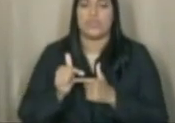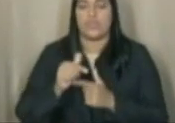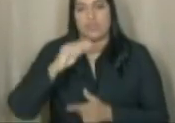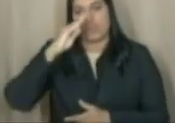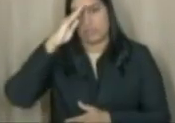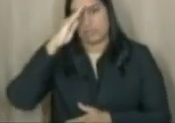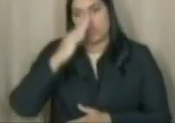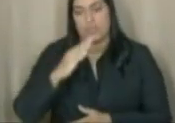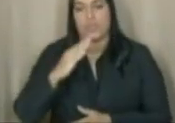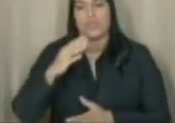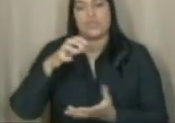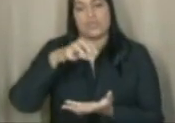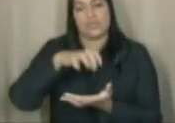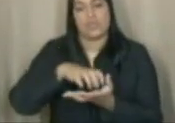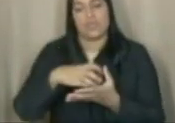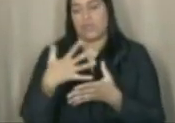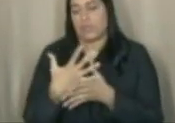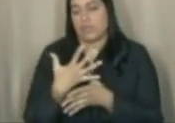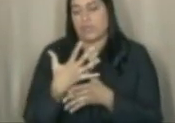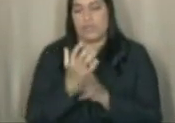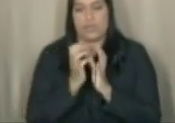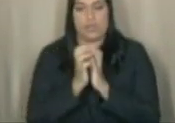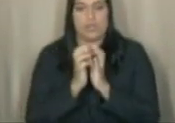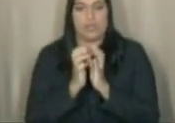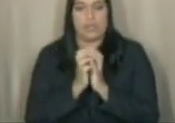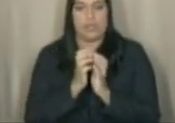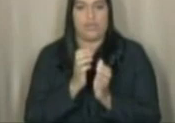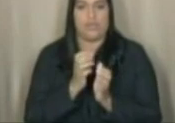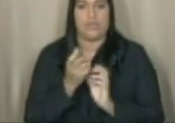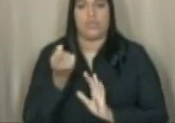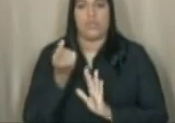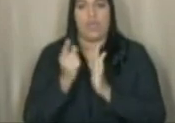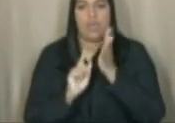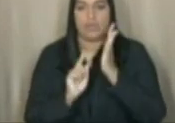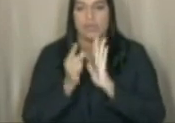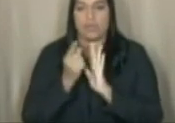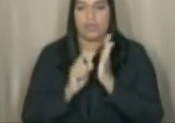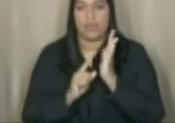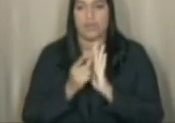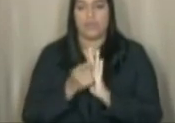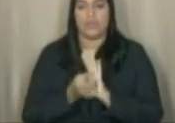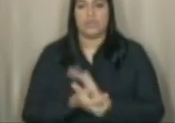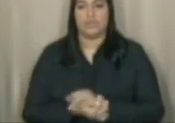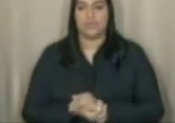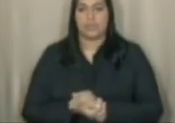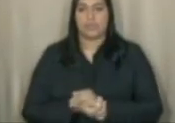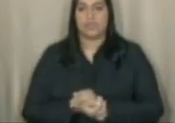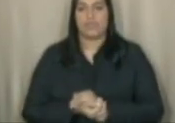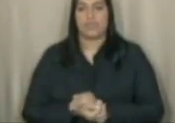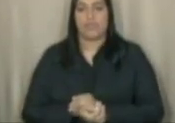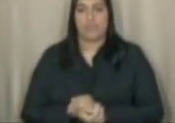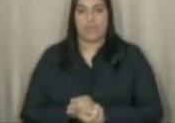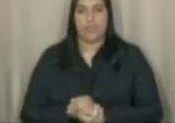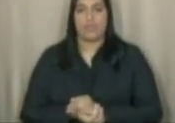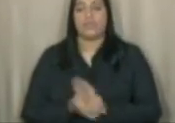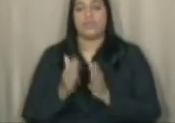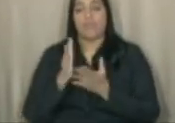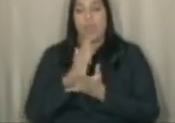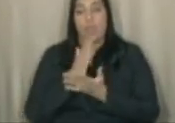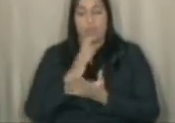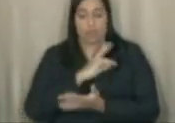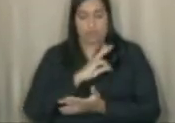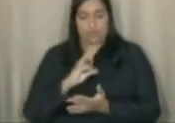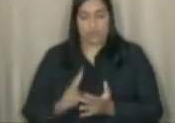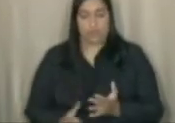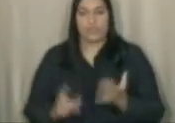do Recife no centro da cidade e pelo que aconteceu no carnaval que a gente acabou de ver aqui alguns vereadores